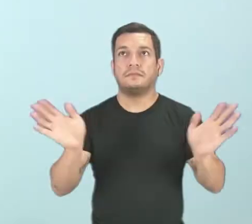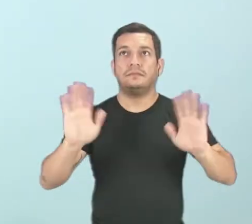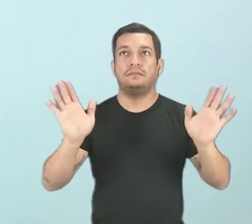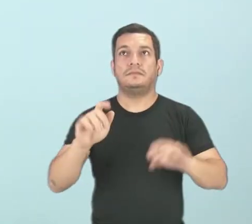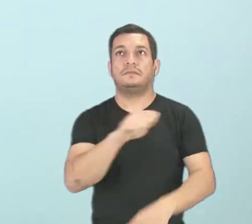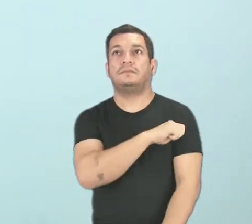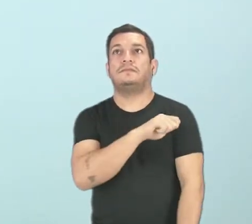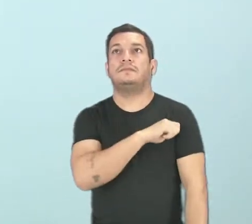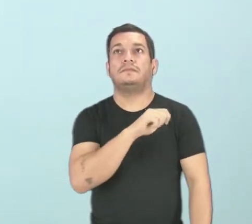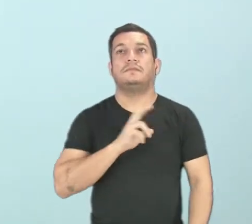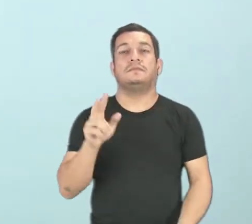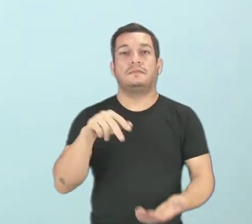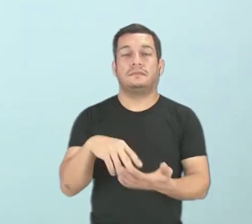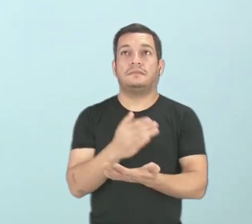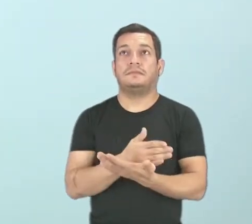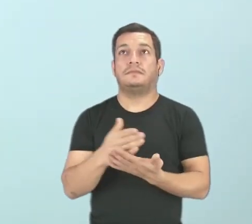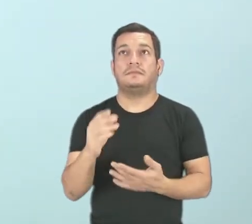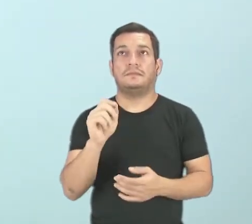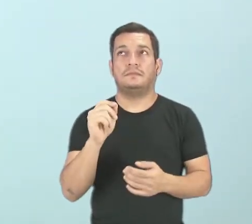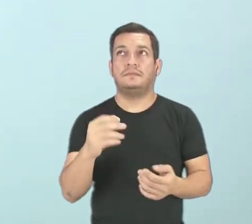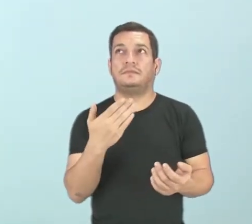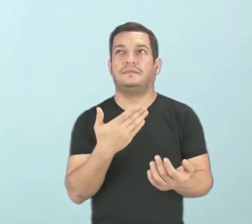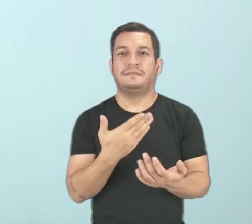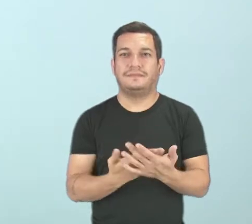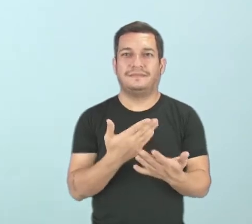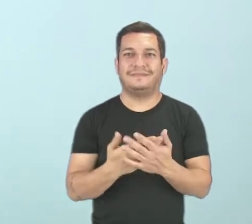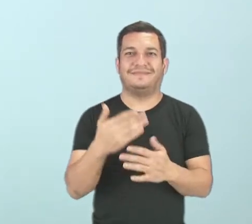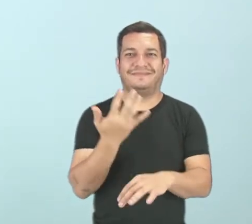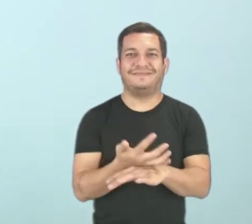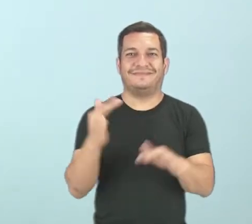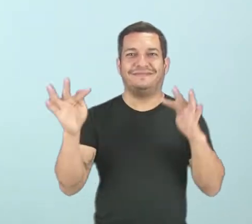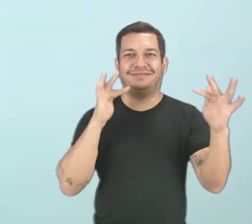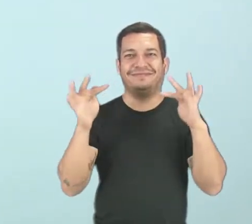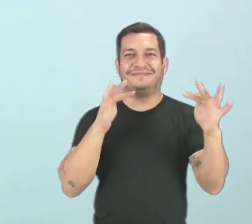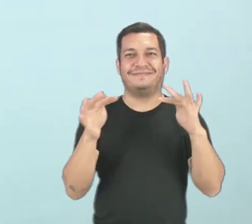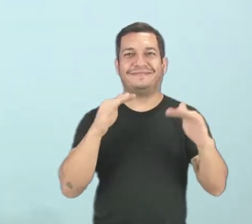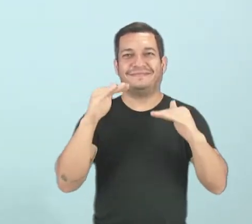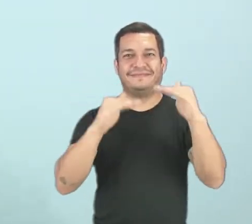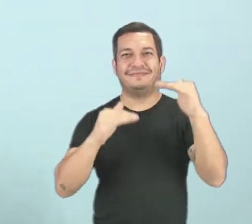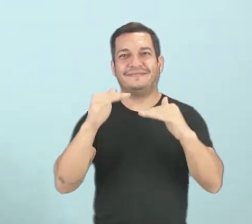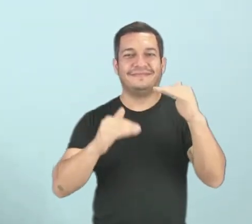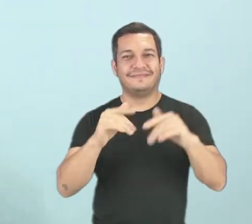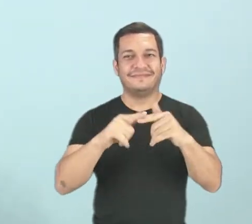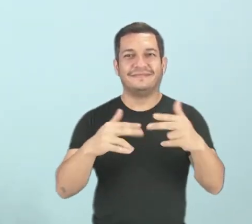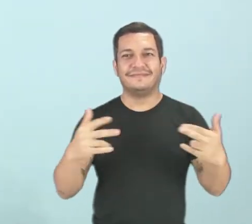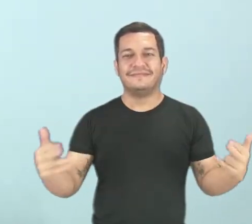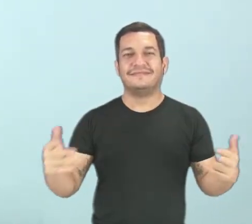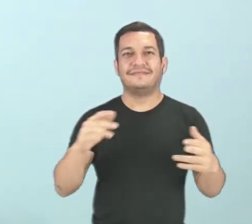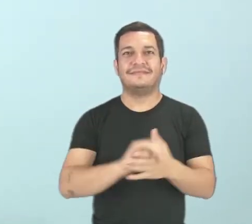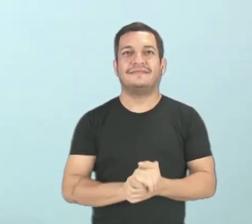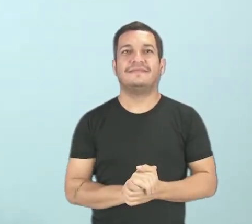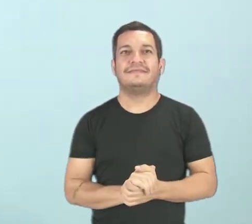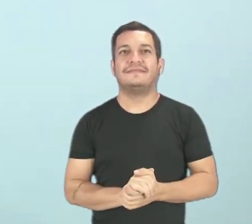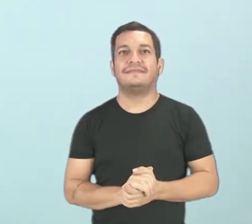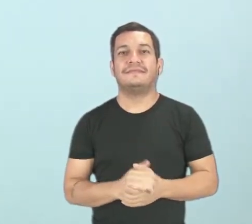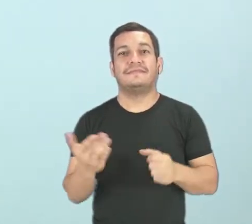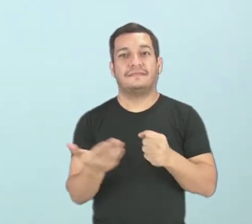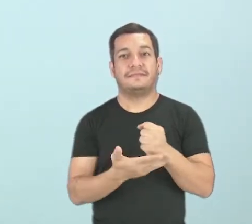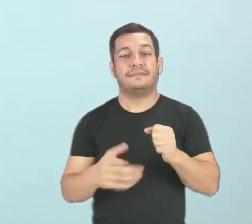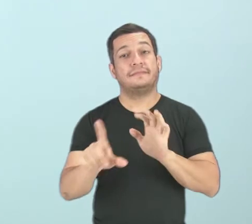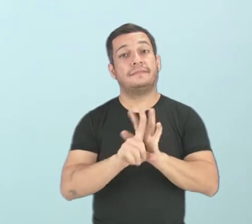Olá, alunos! Vamos dar início a mais uma aula de física com a temática equilíbrio dos corpos. O que nós vamos abordar na aula de